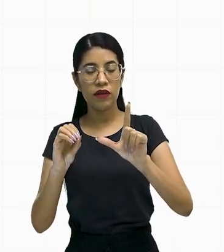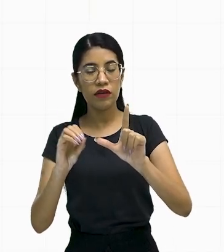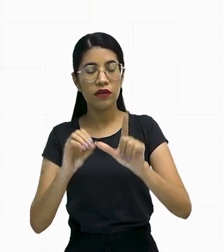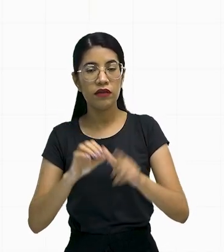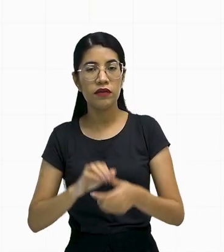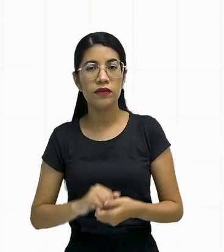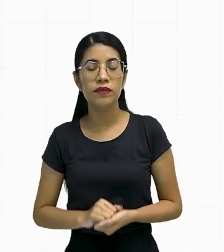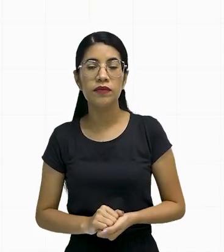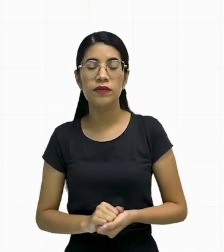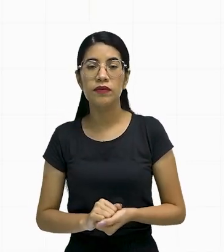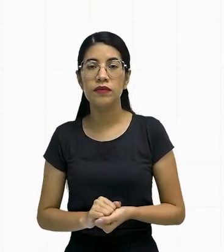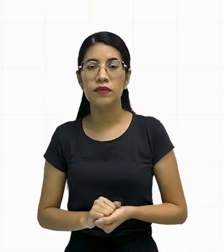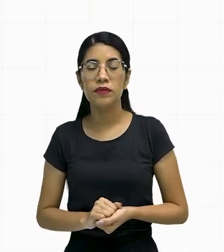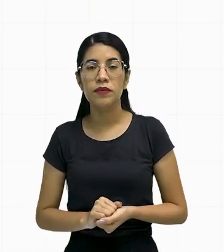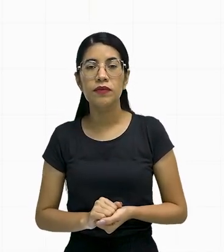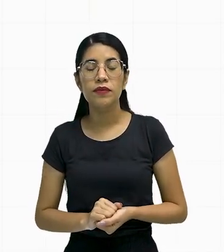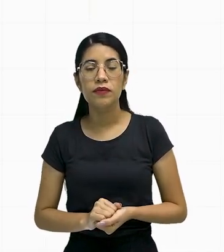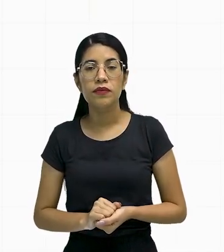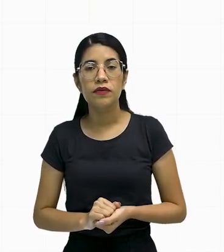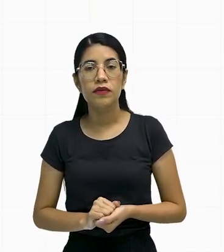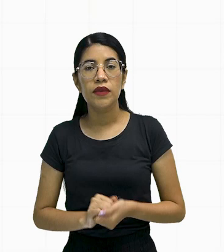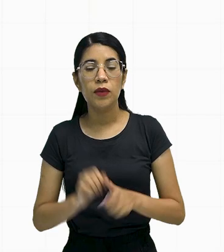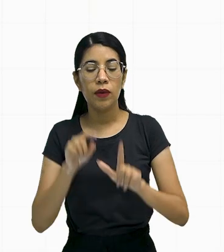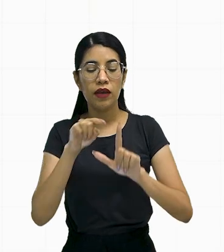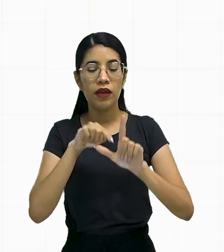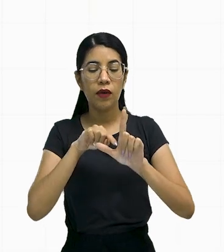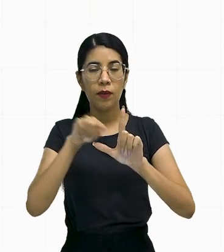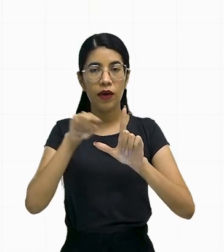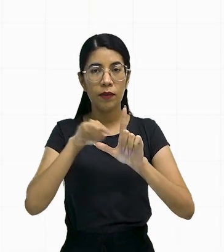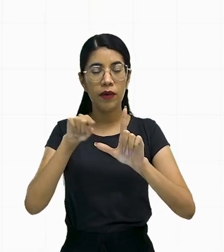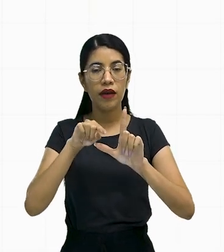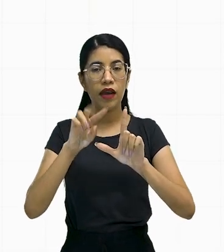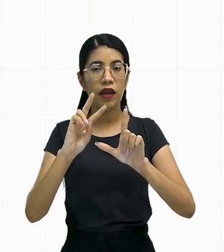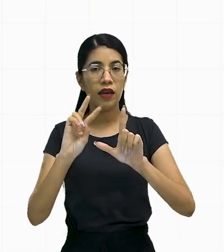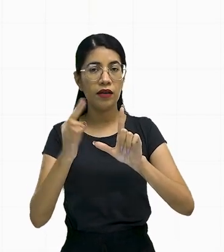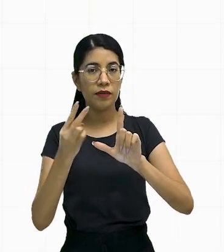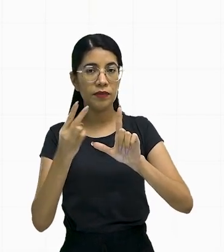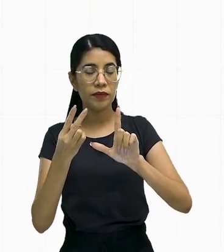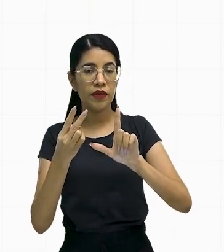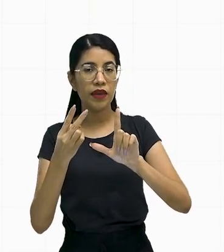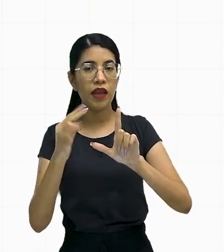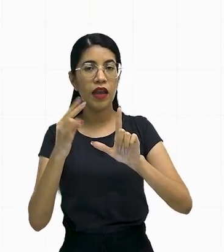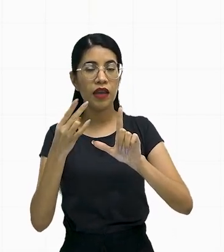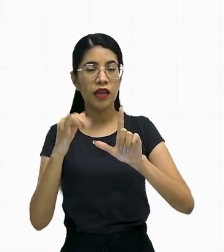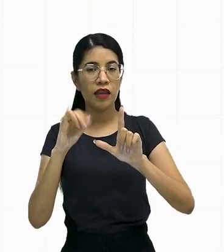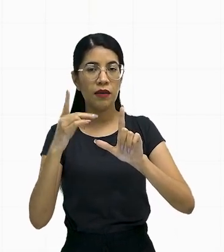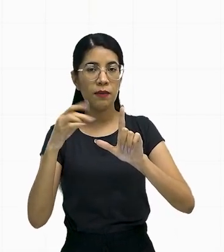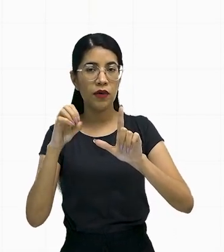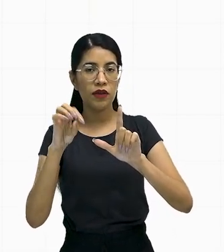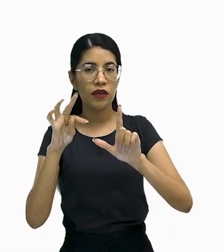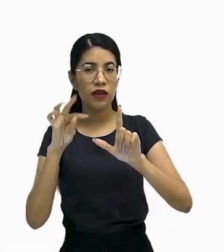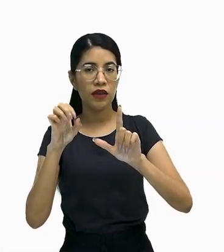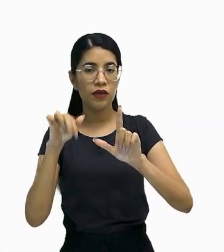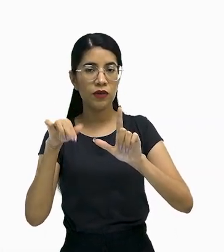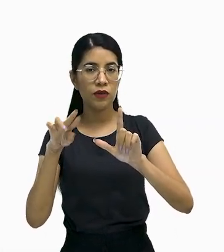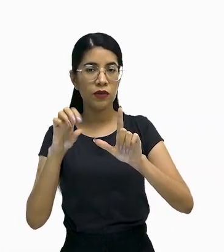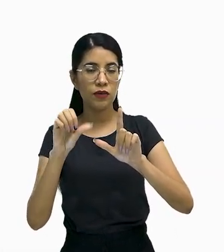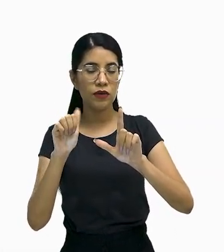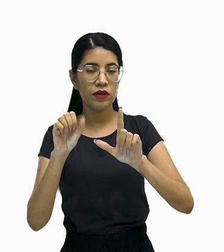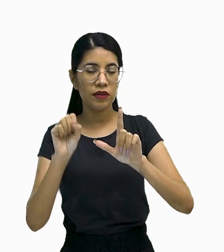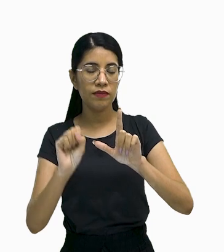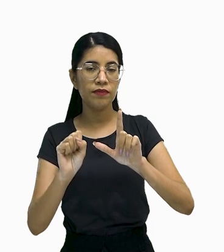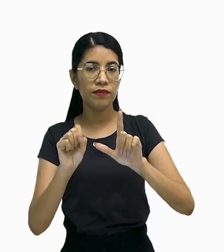vai encontrar é justamente a hipotenusa, que vai também se assemelhar ao diâmetro, tá bom? Vamos lá